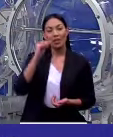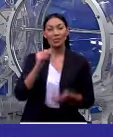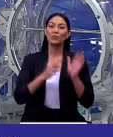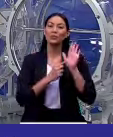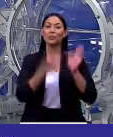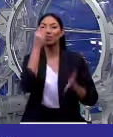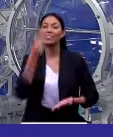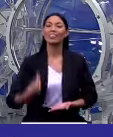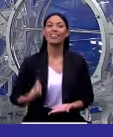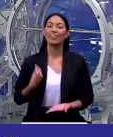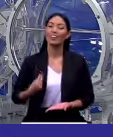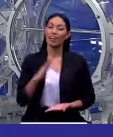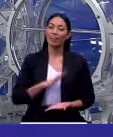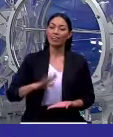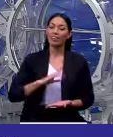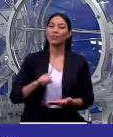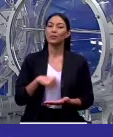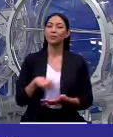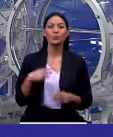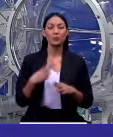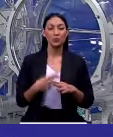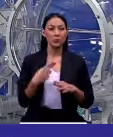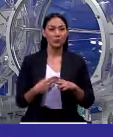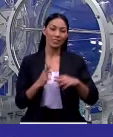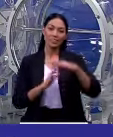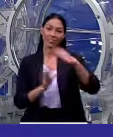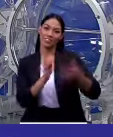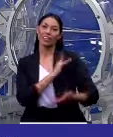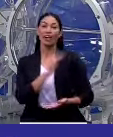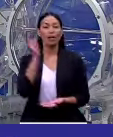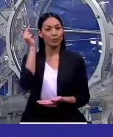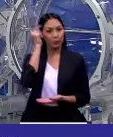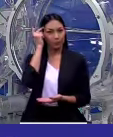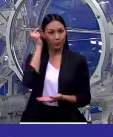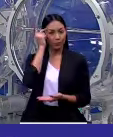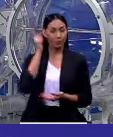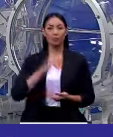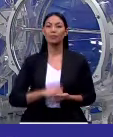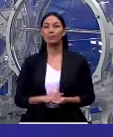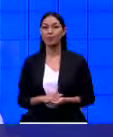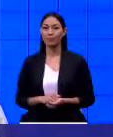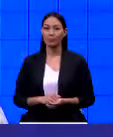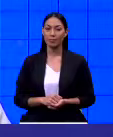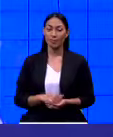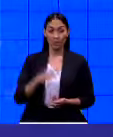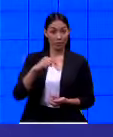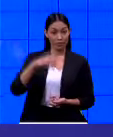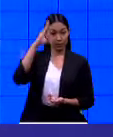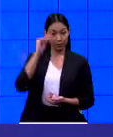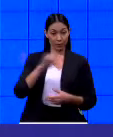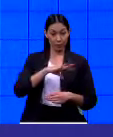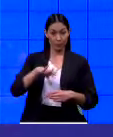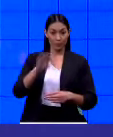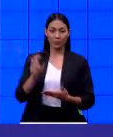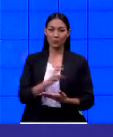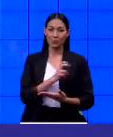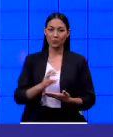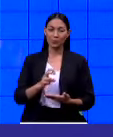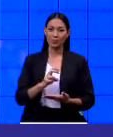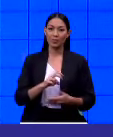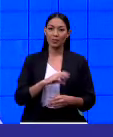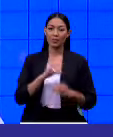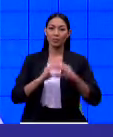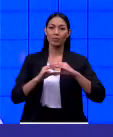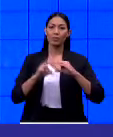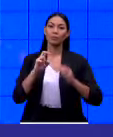noite. Falamos ao vivo do Espaço Loterias Caixa, diretamente aqui do Terminal Rodoviário do Tietê, em São Paulo. Essa noite tem sorteio da Quina,